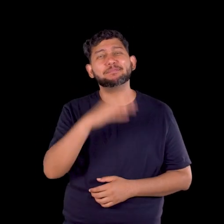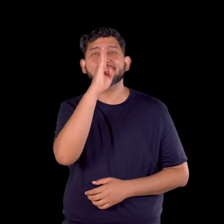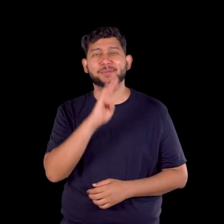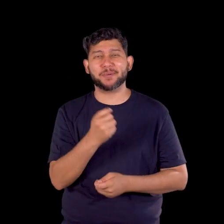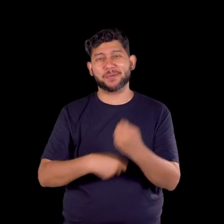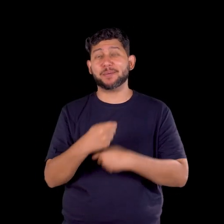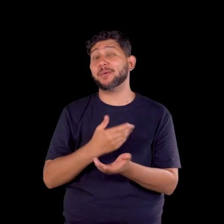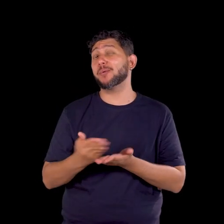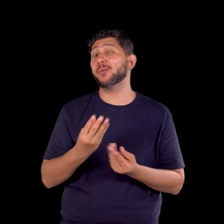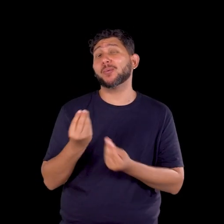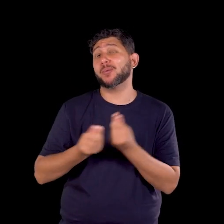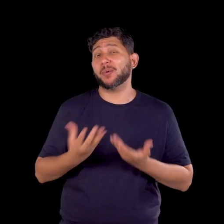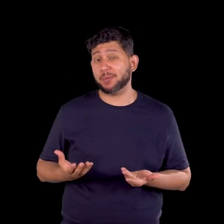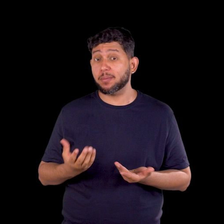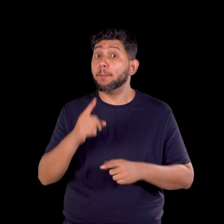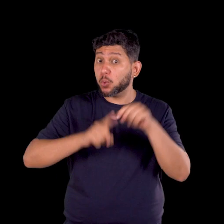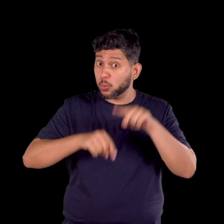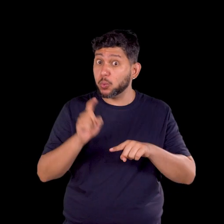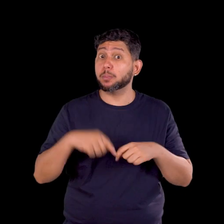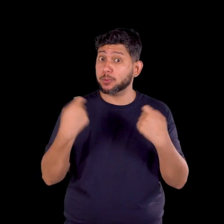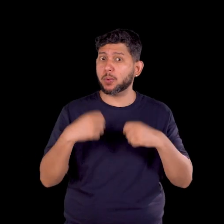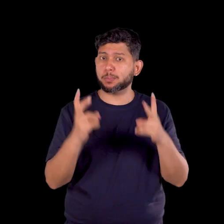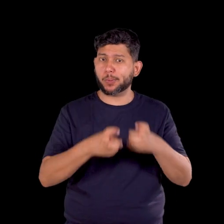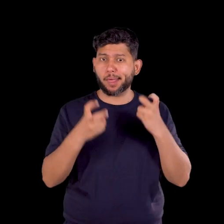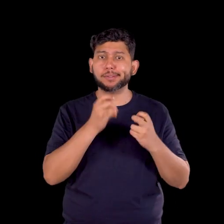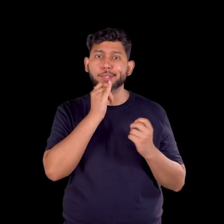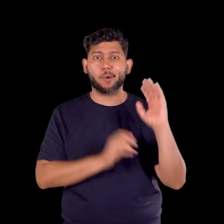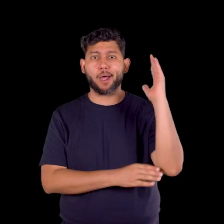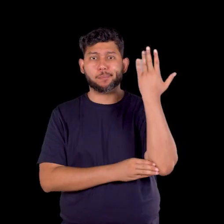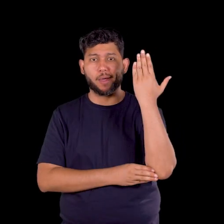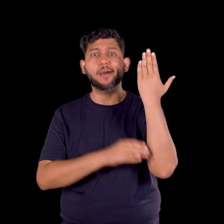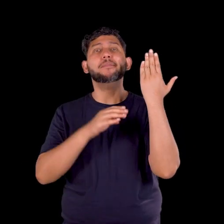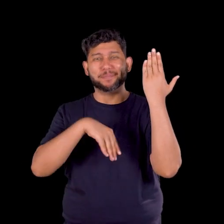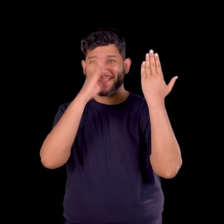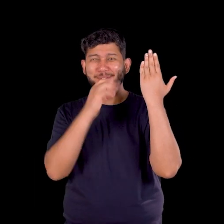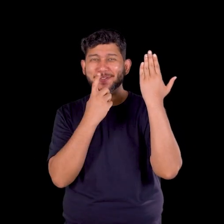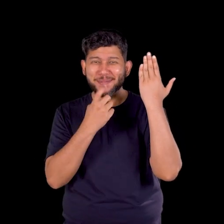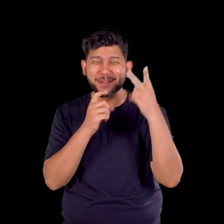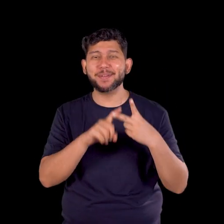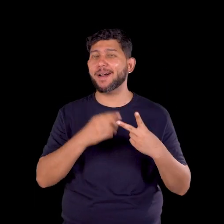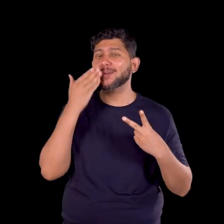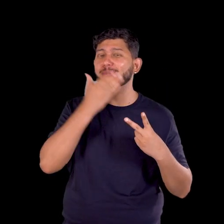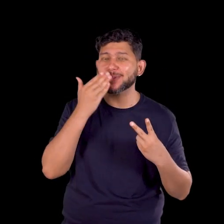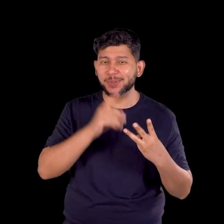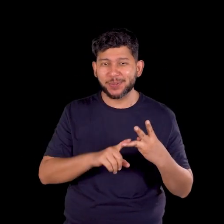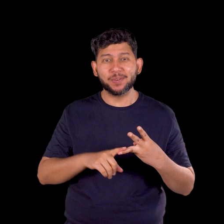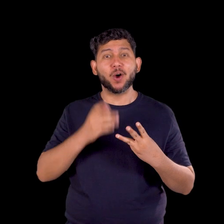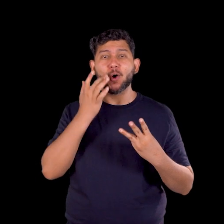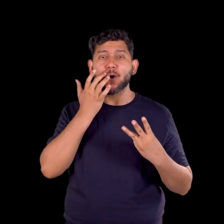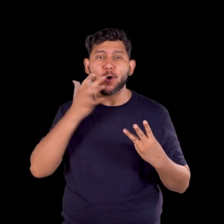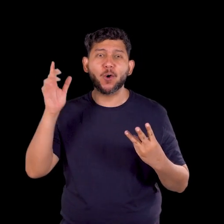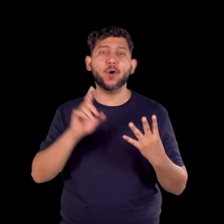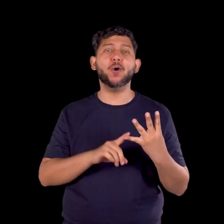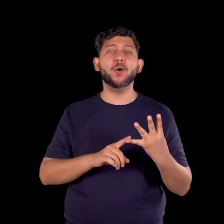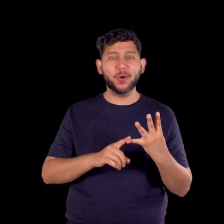a exploração de determinados produtos, tais como o pau-brasil, o açúcar, o ouro, o charque, a erva mate,